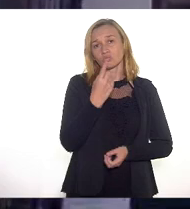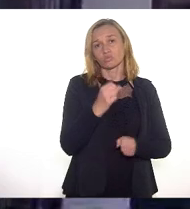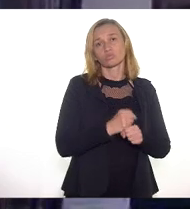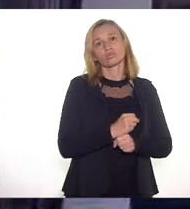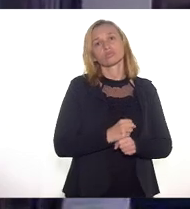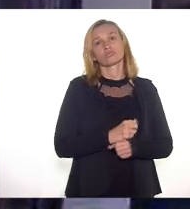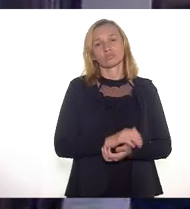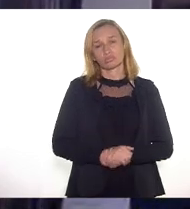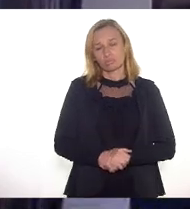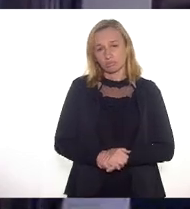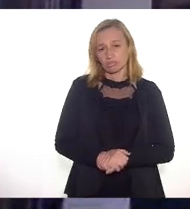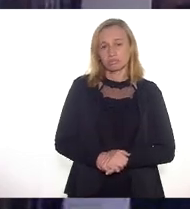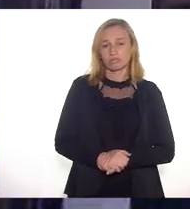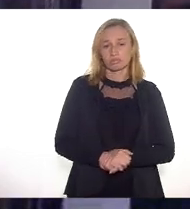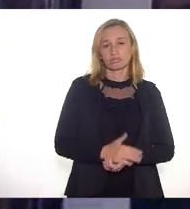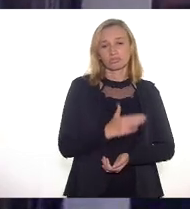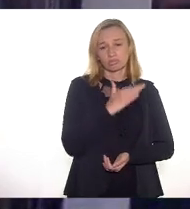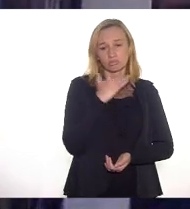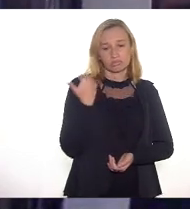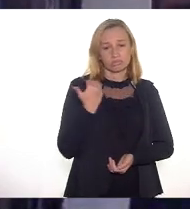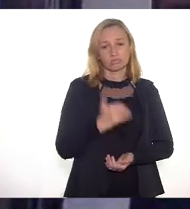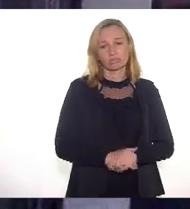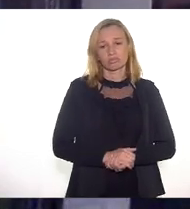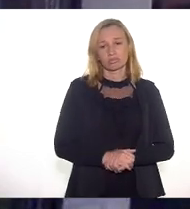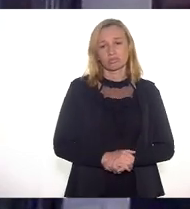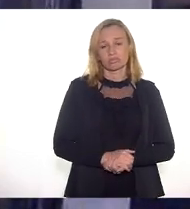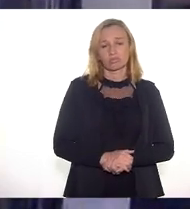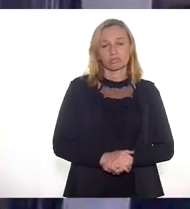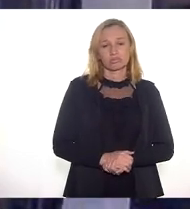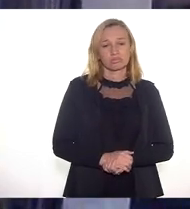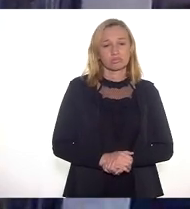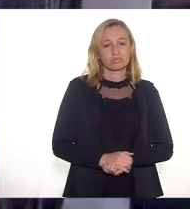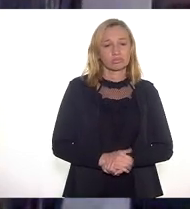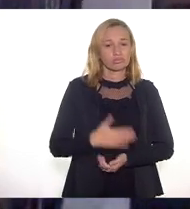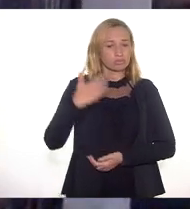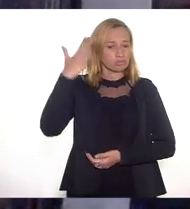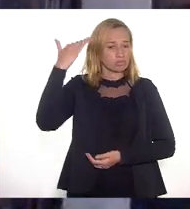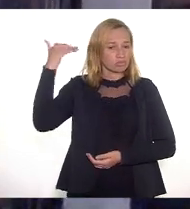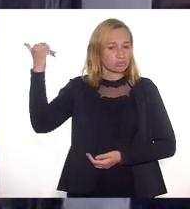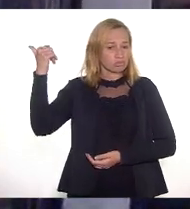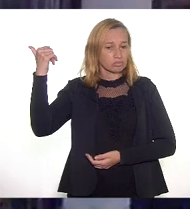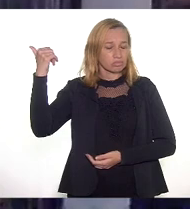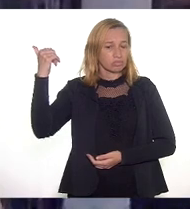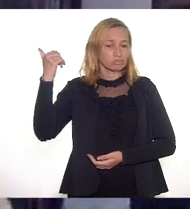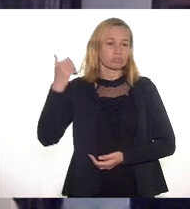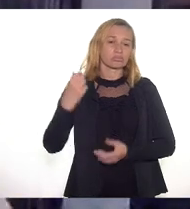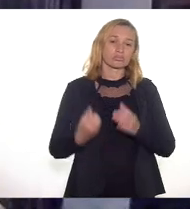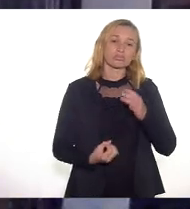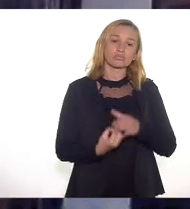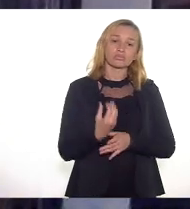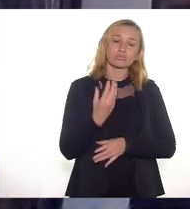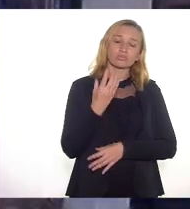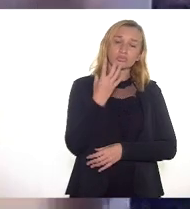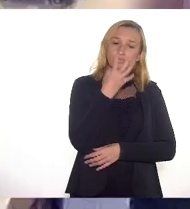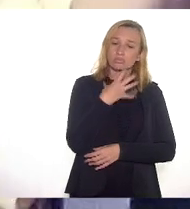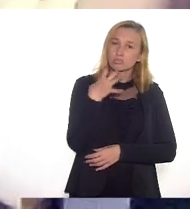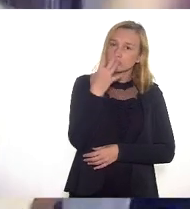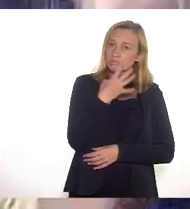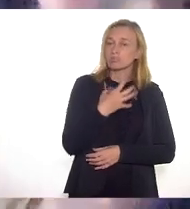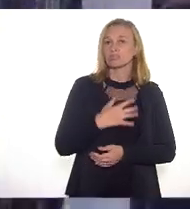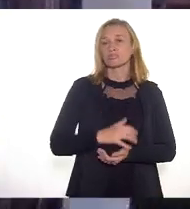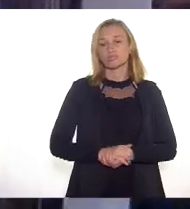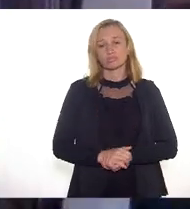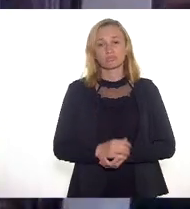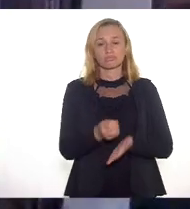ano, né, da morte do grande compositor, né, do